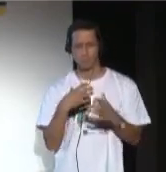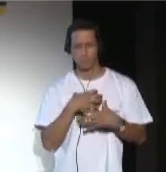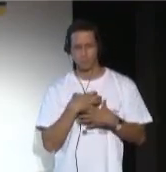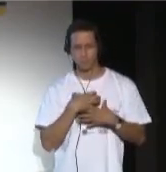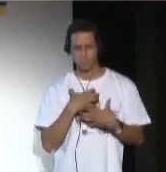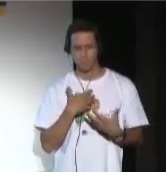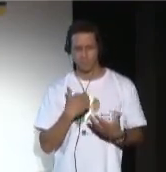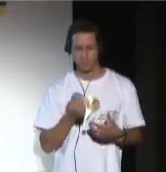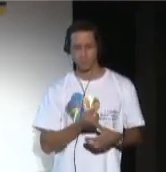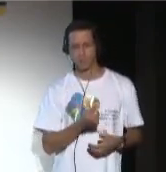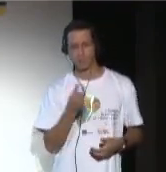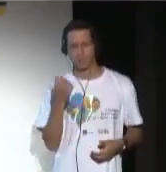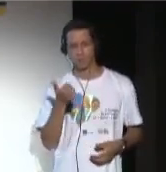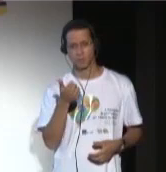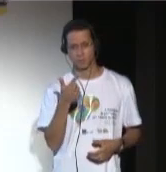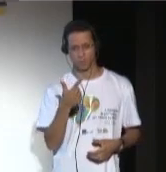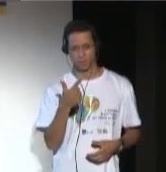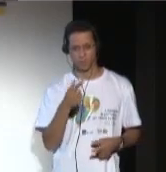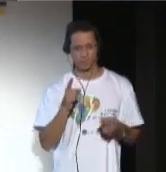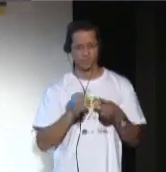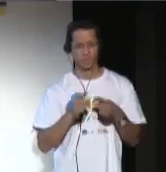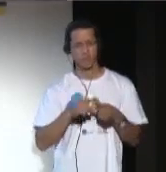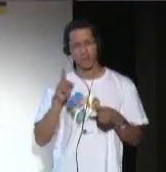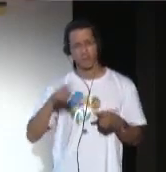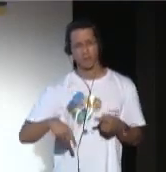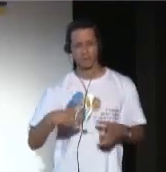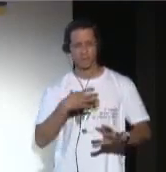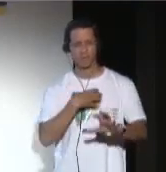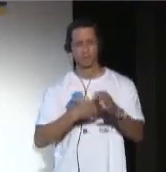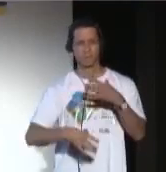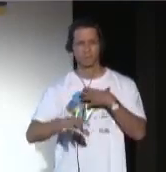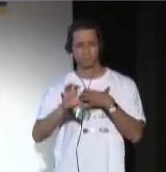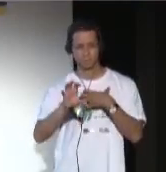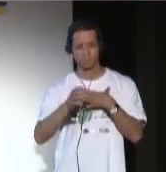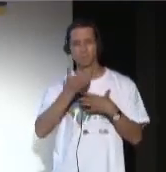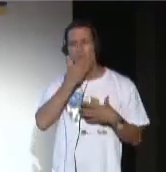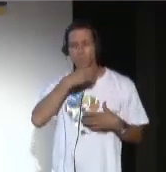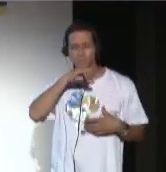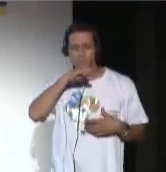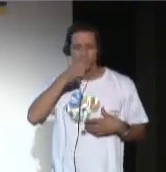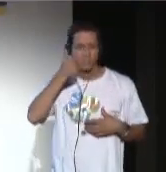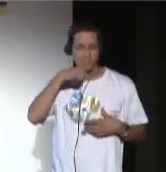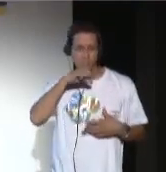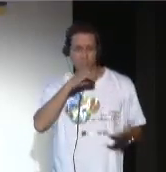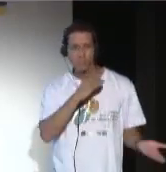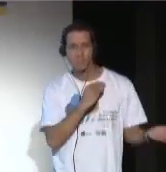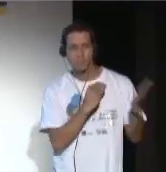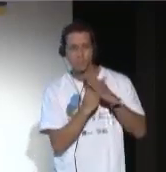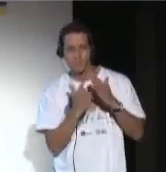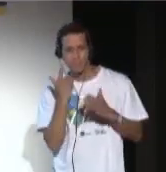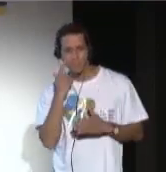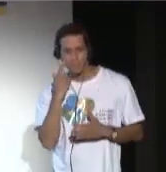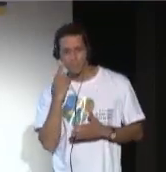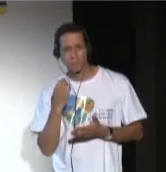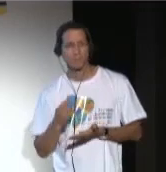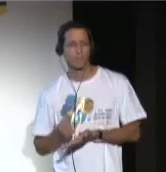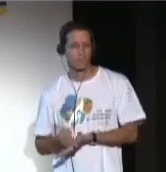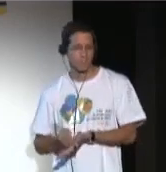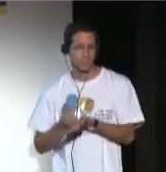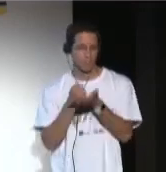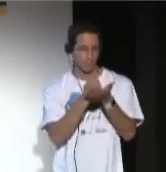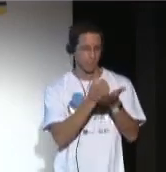uma delas é a empatia. E para conseguir o apoio dos pais, a escola mandou esse material para a casa